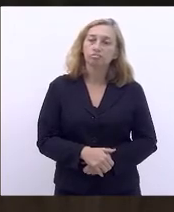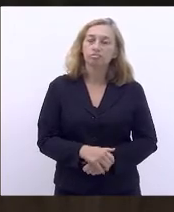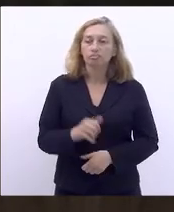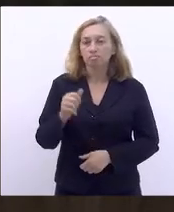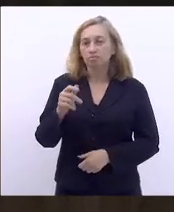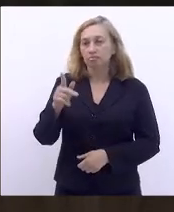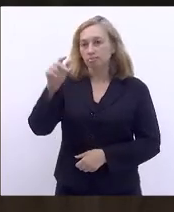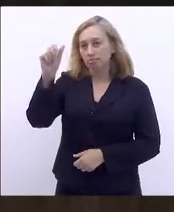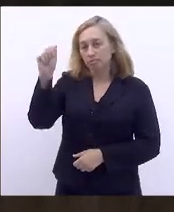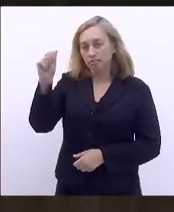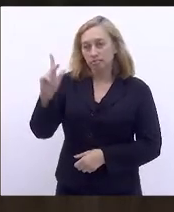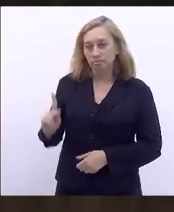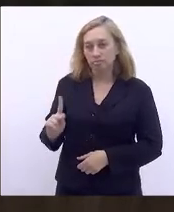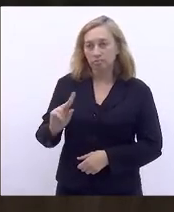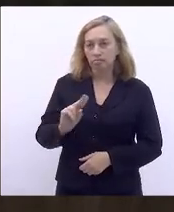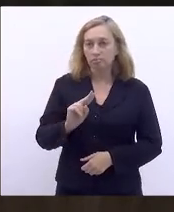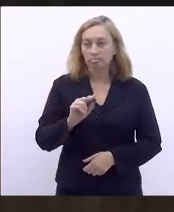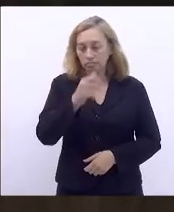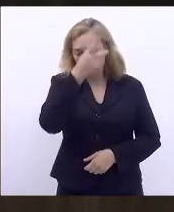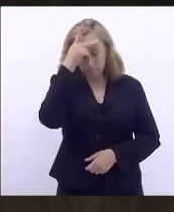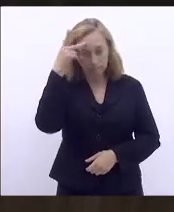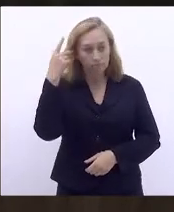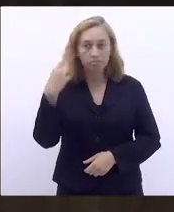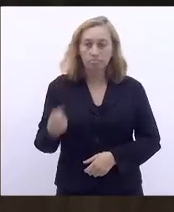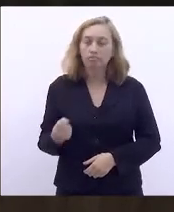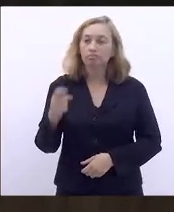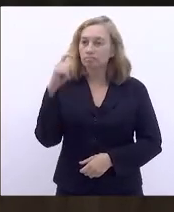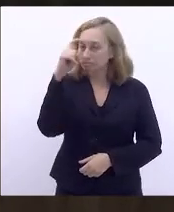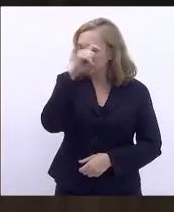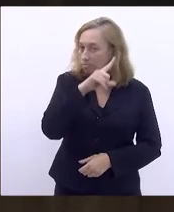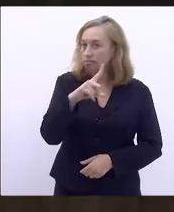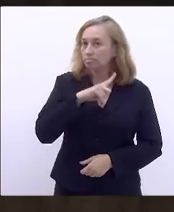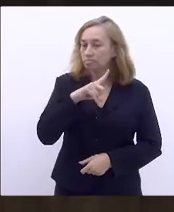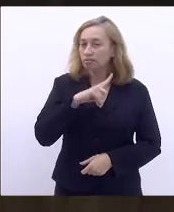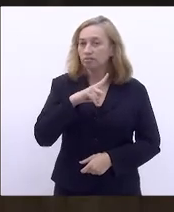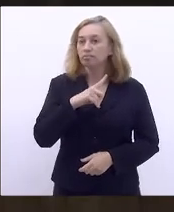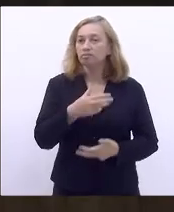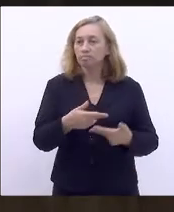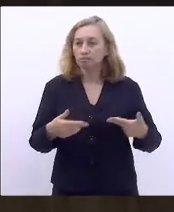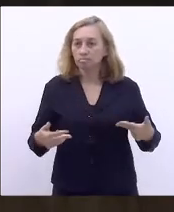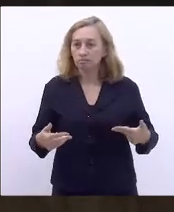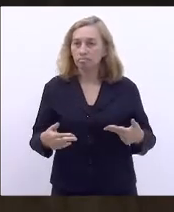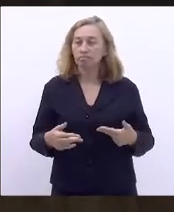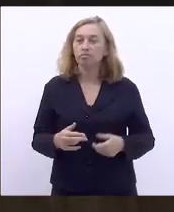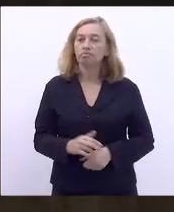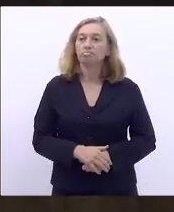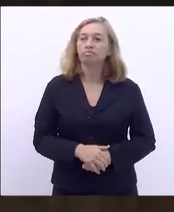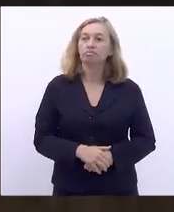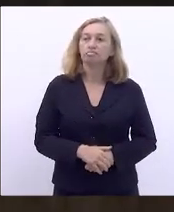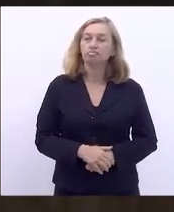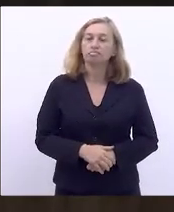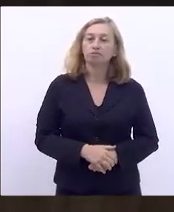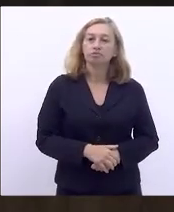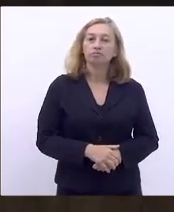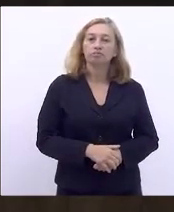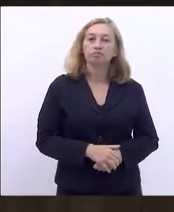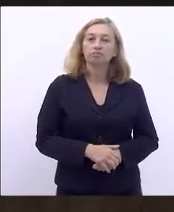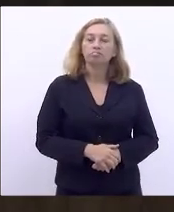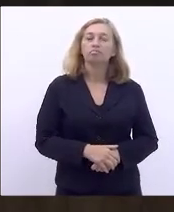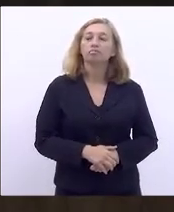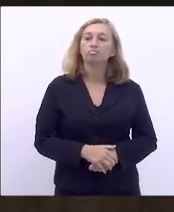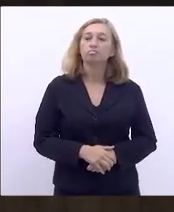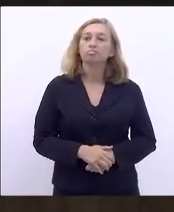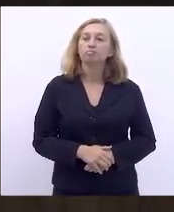e aposentadas e pensionistas ainda têm dificuldades. Vários cargos ainda não têm completamente aquilo que o plano